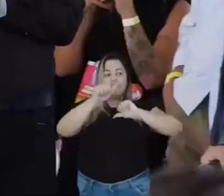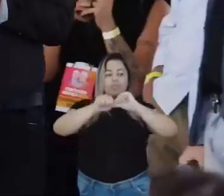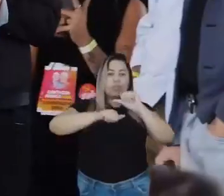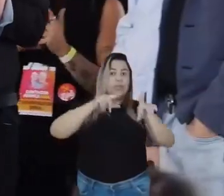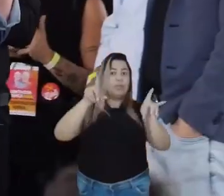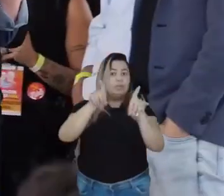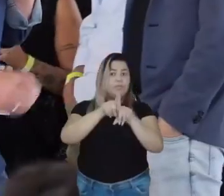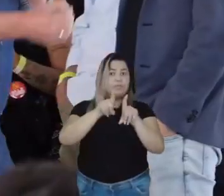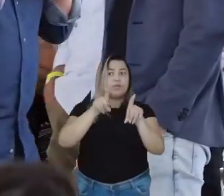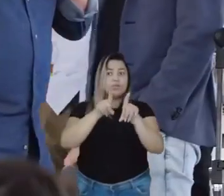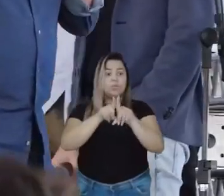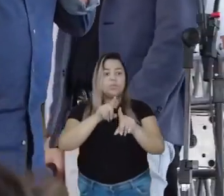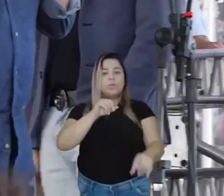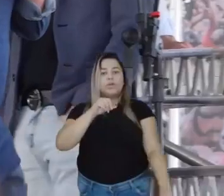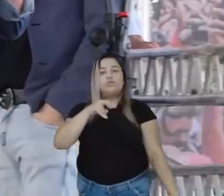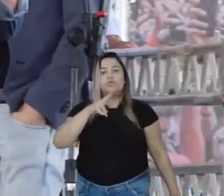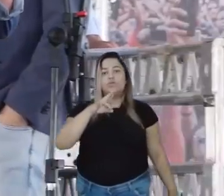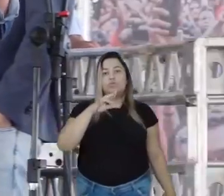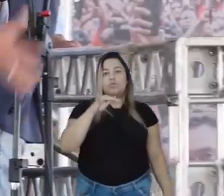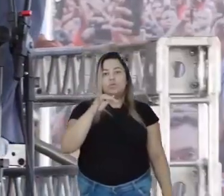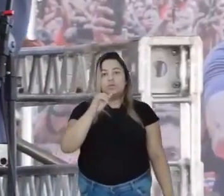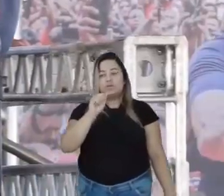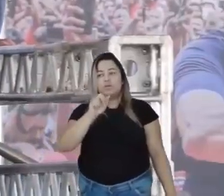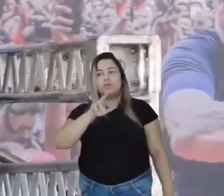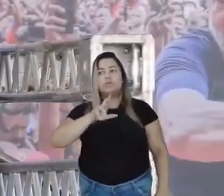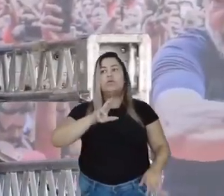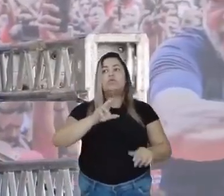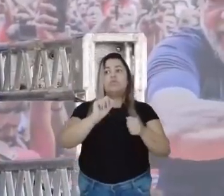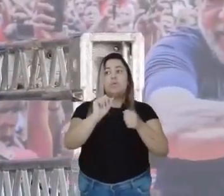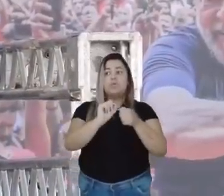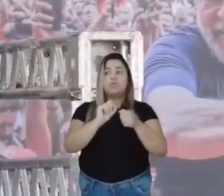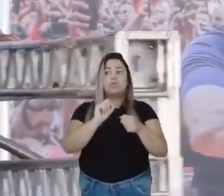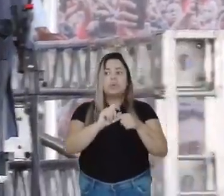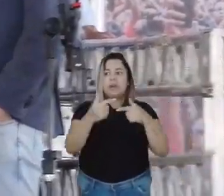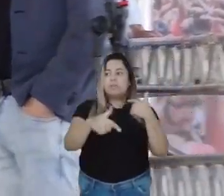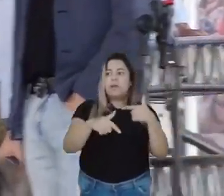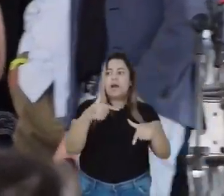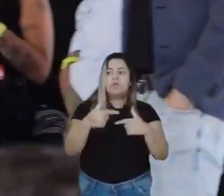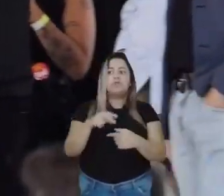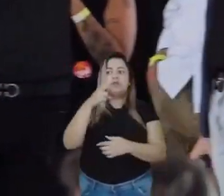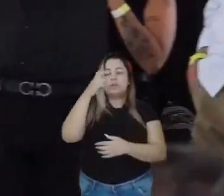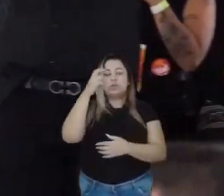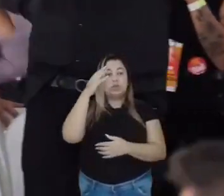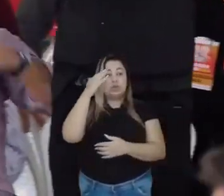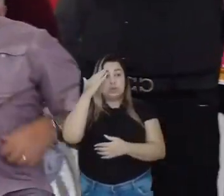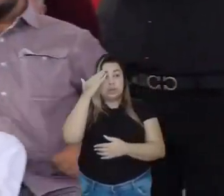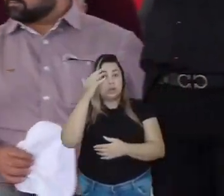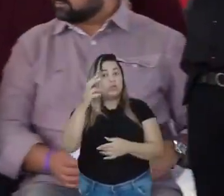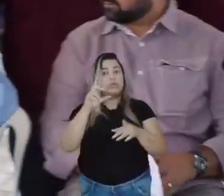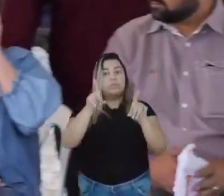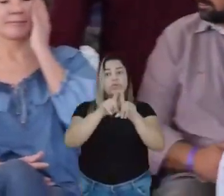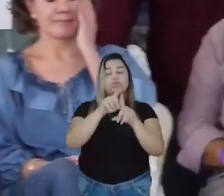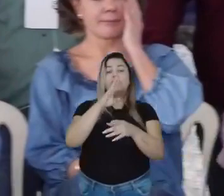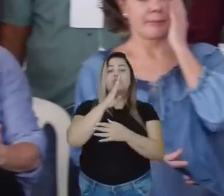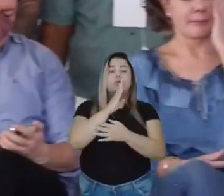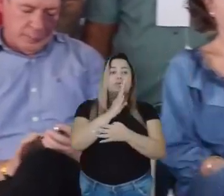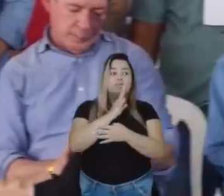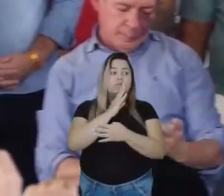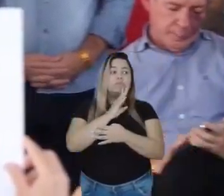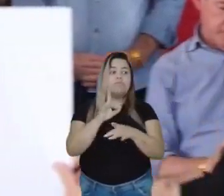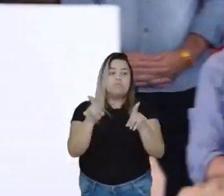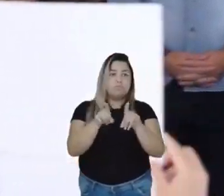de emprego, numa indústria geradora de sabedoria, de conhecimento. E é por isso, gente, que se